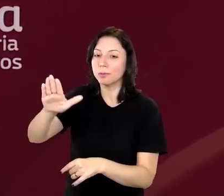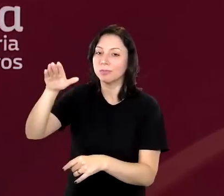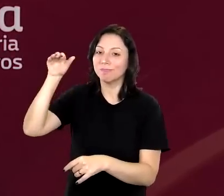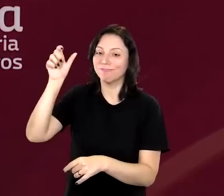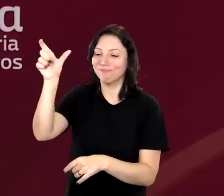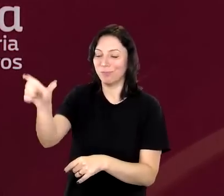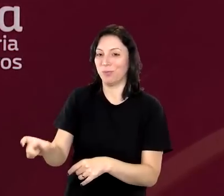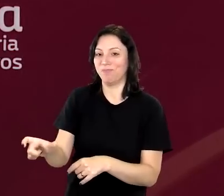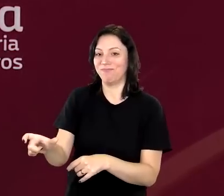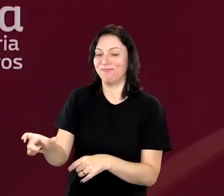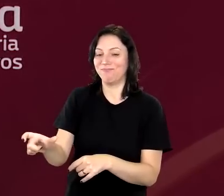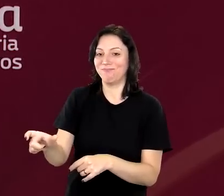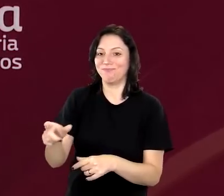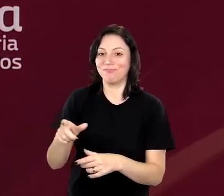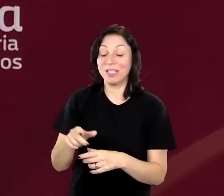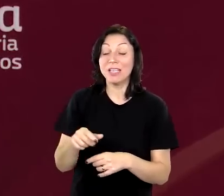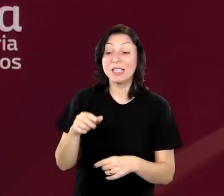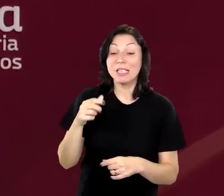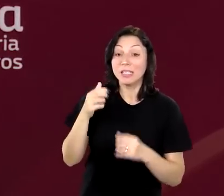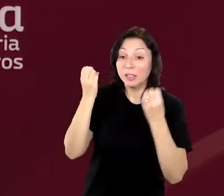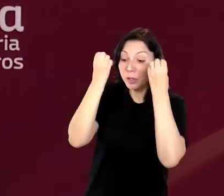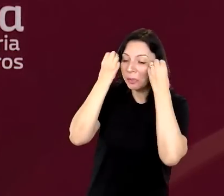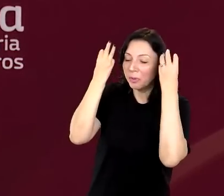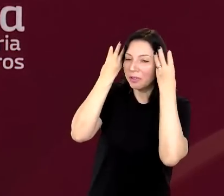não adianta, você vai.